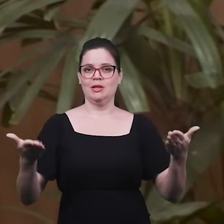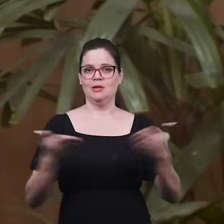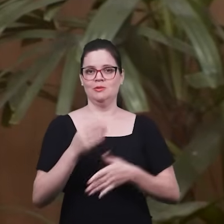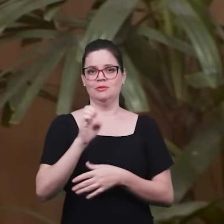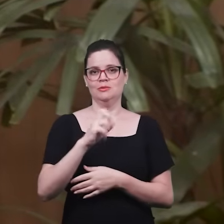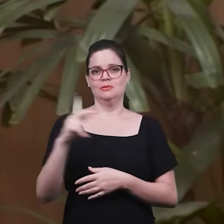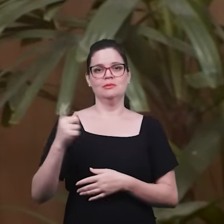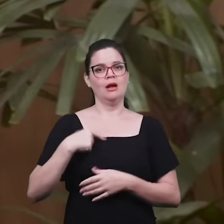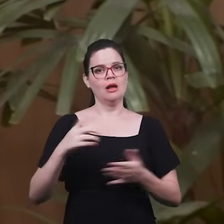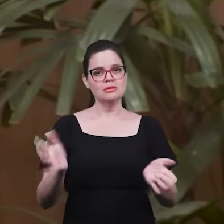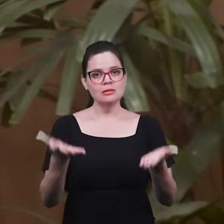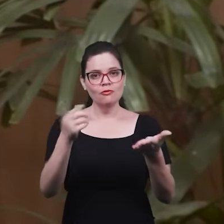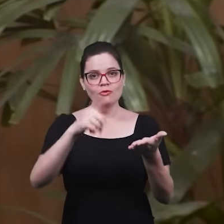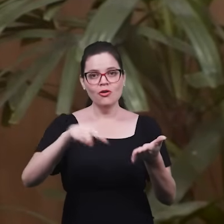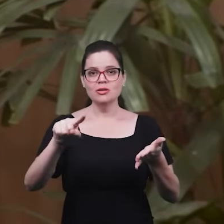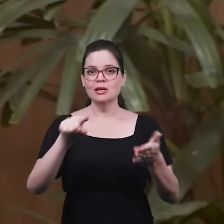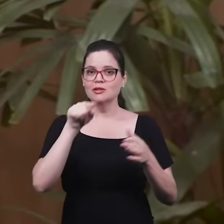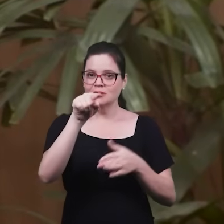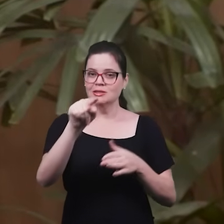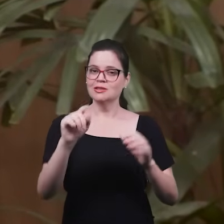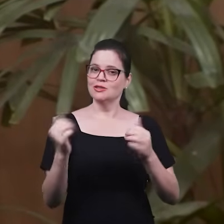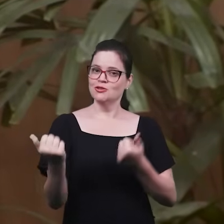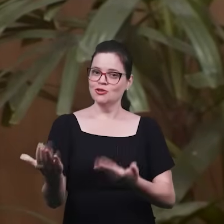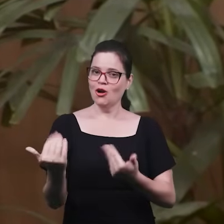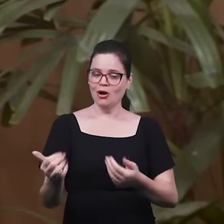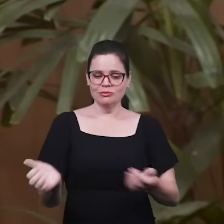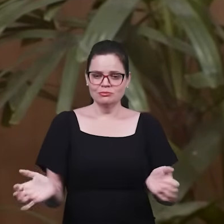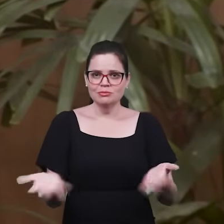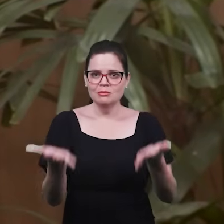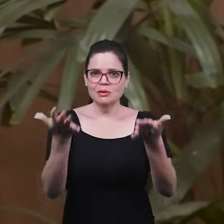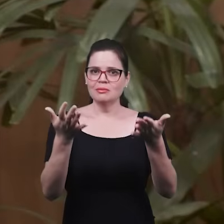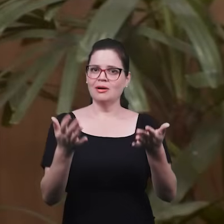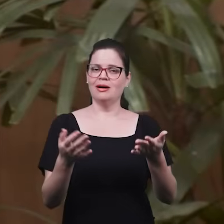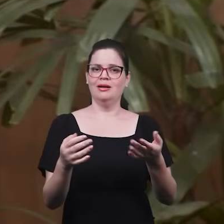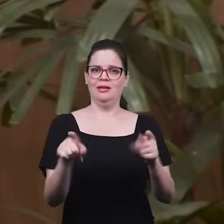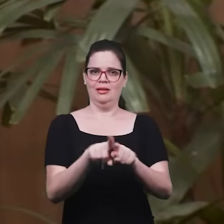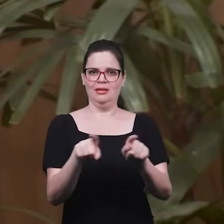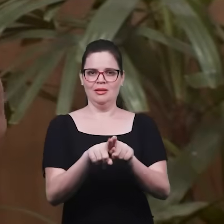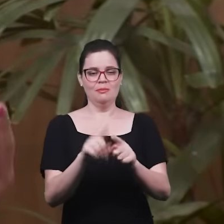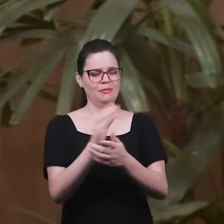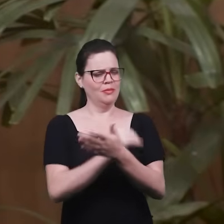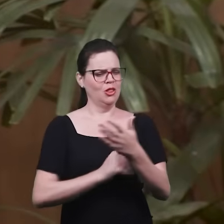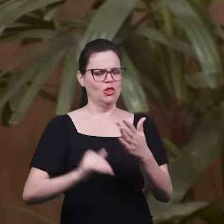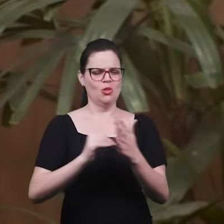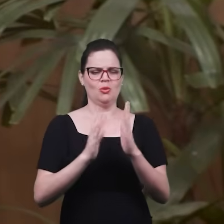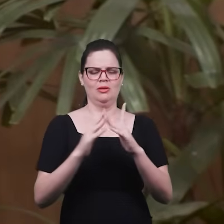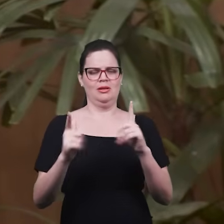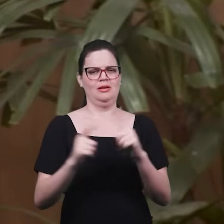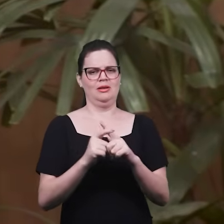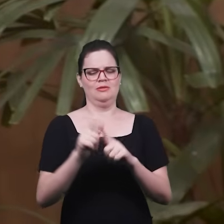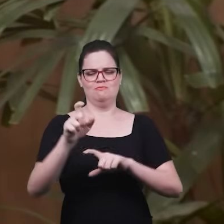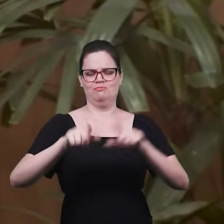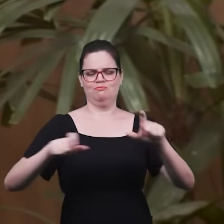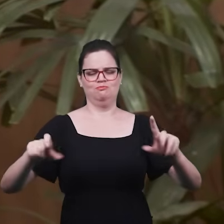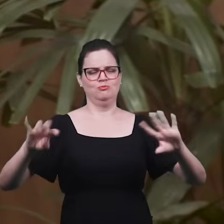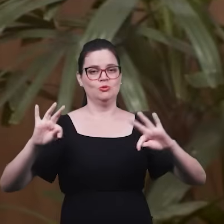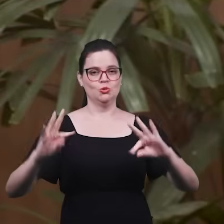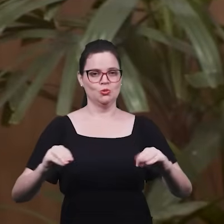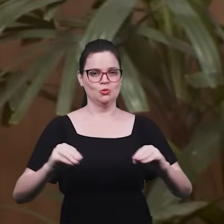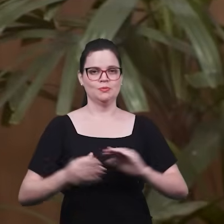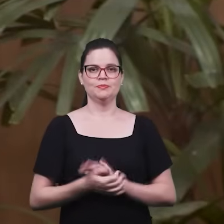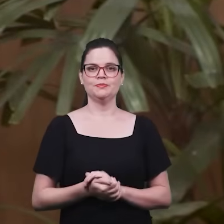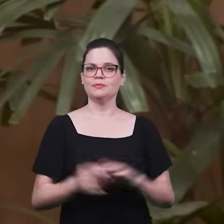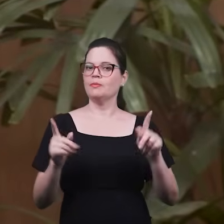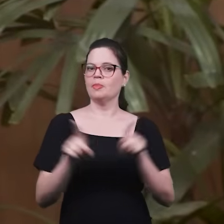nós queremos incentivar você, jovem, e também não só os nossos jovens, né, pastor, mas toda a nossa igreja. Nós